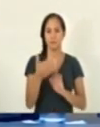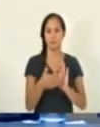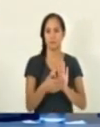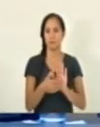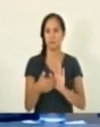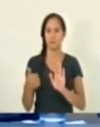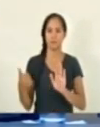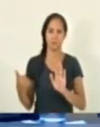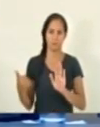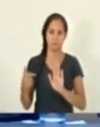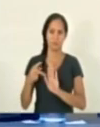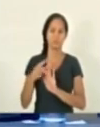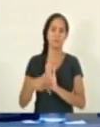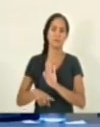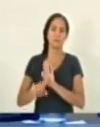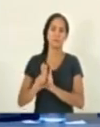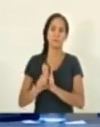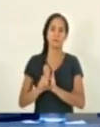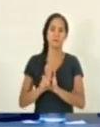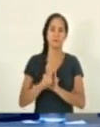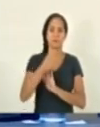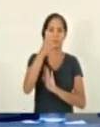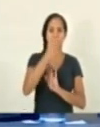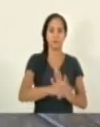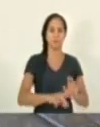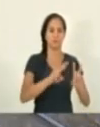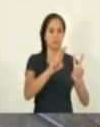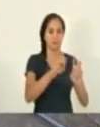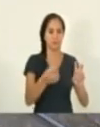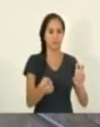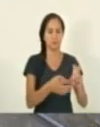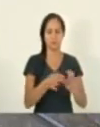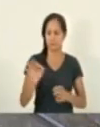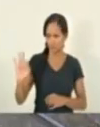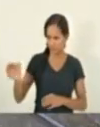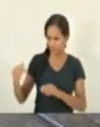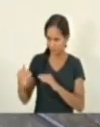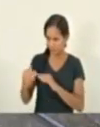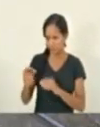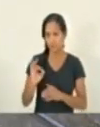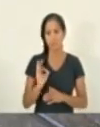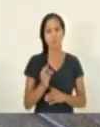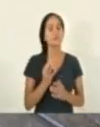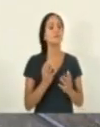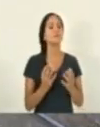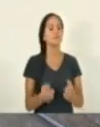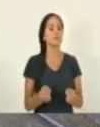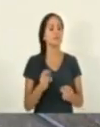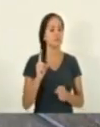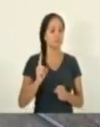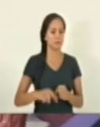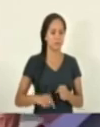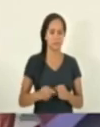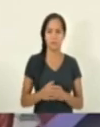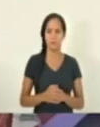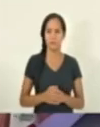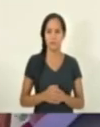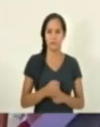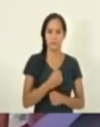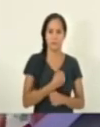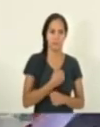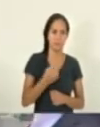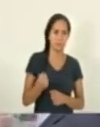está reapresentando uma nova matéria. É isso, deputado Luciano? Isso mesmo. Deferido. É que amanhã vai entrar com um novo número.